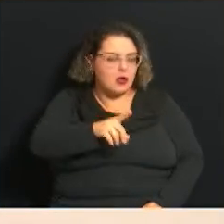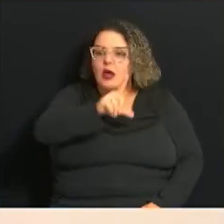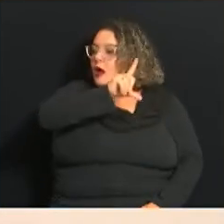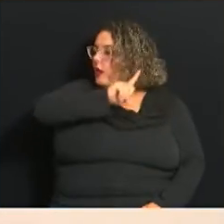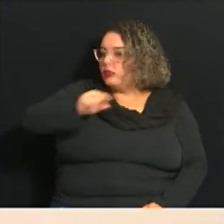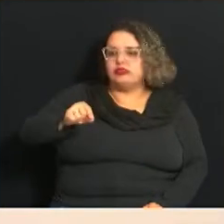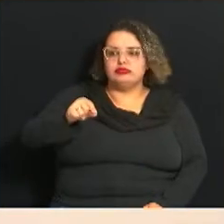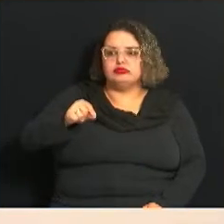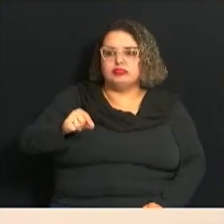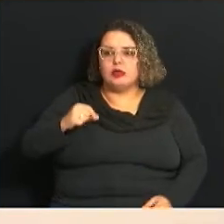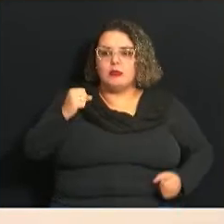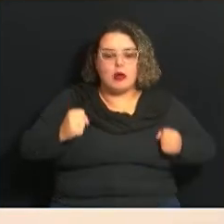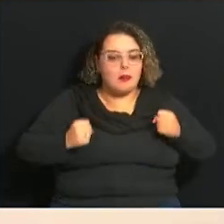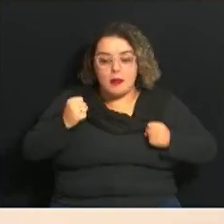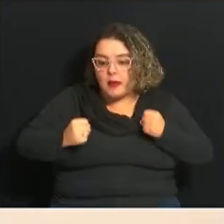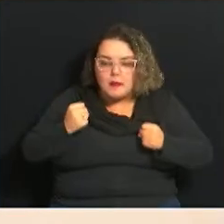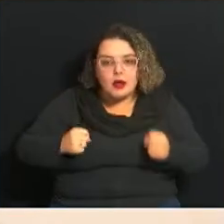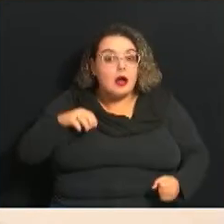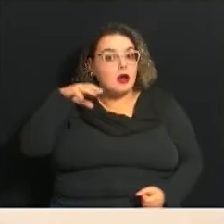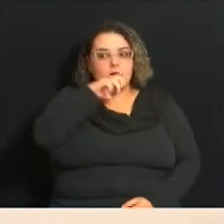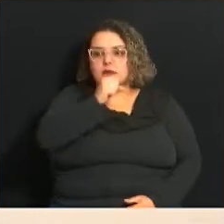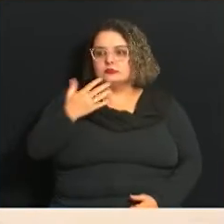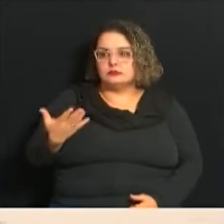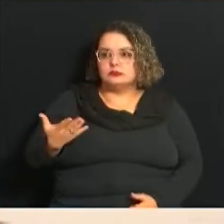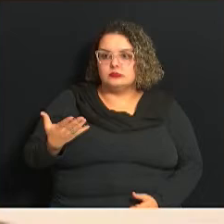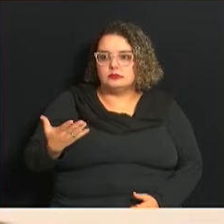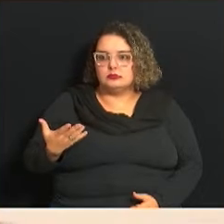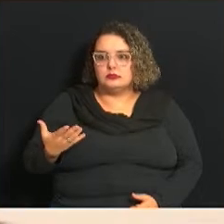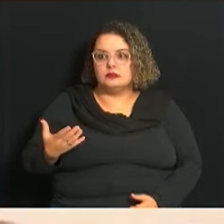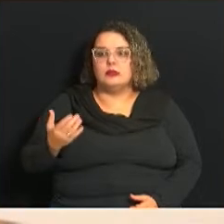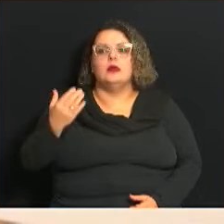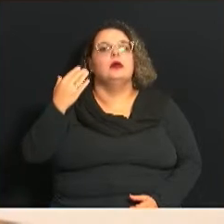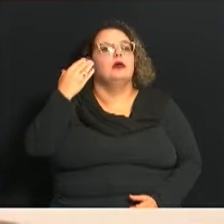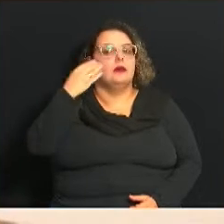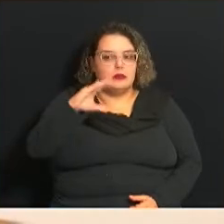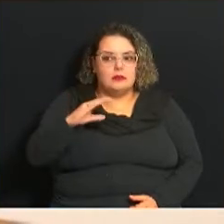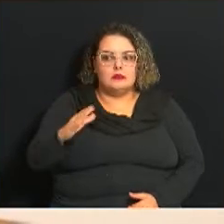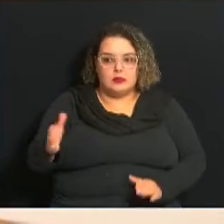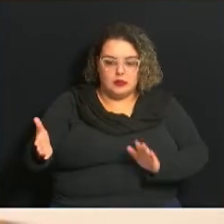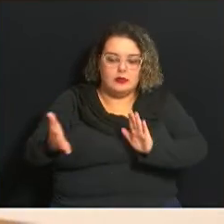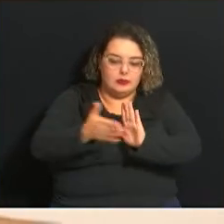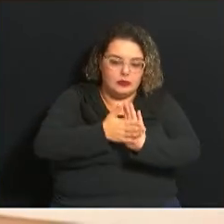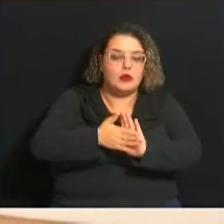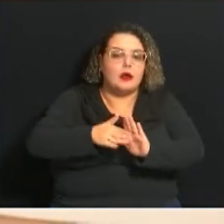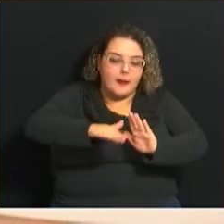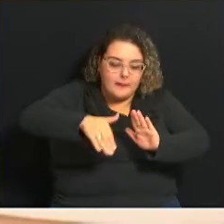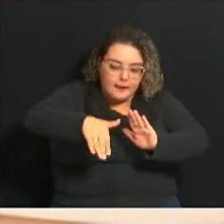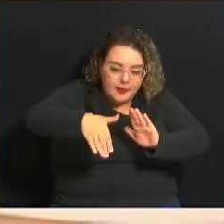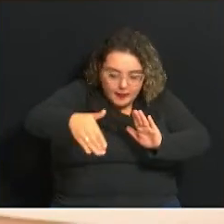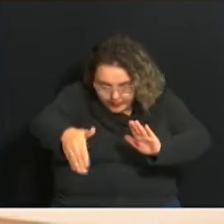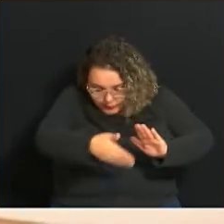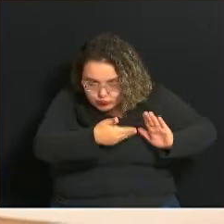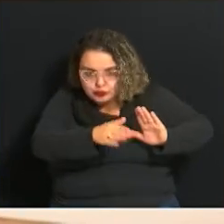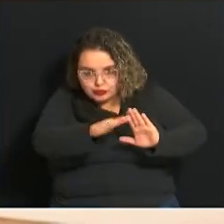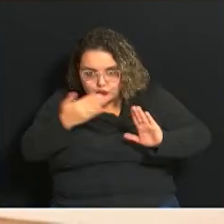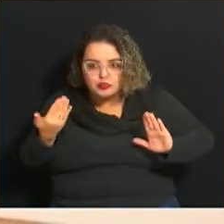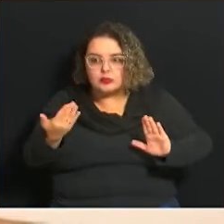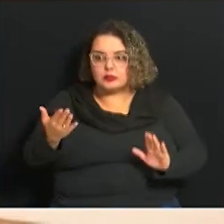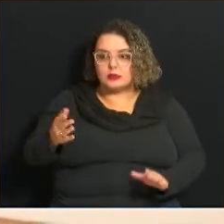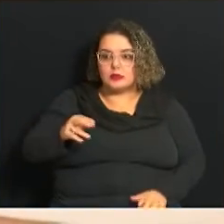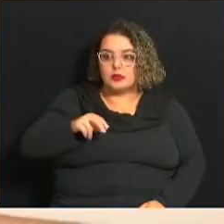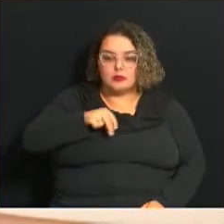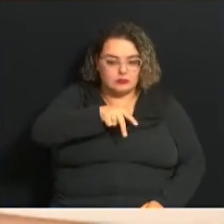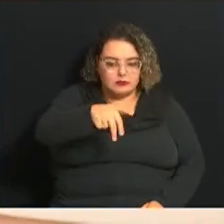correndo atrás de mim. Foi muito rápido. Eu inclusive, encostei o portão. Ele, muito esperto, conseguiu abrir. E eu fui atrás dele. E